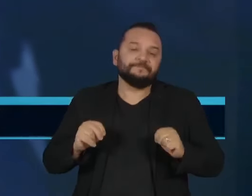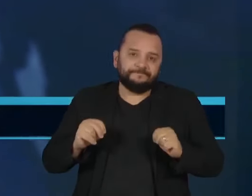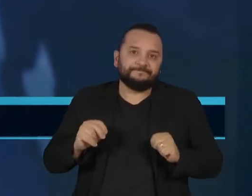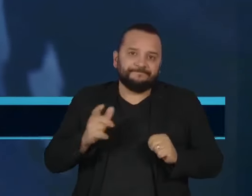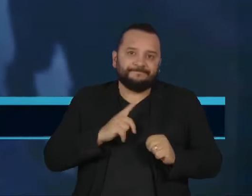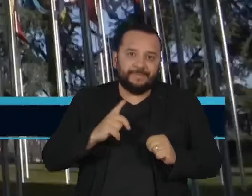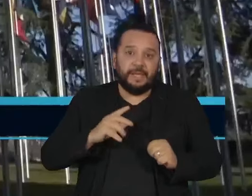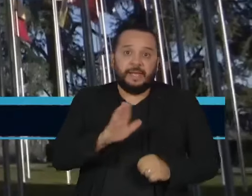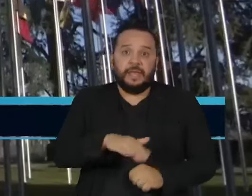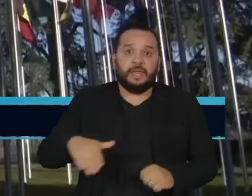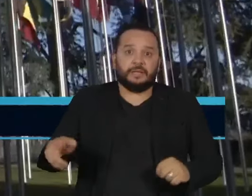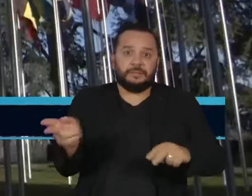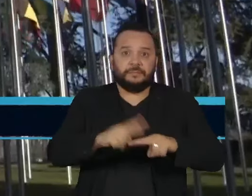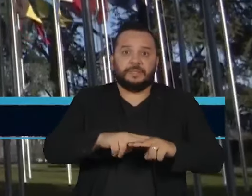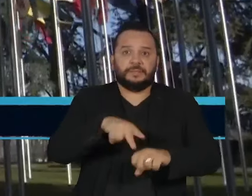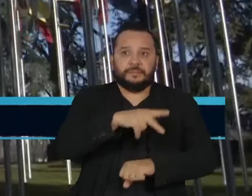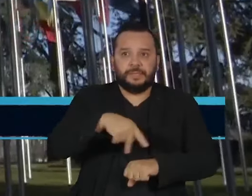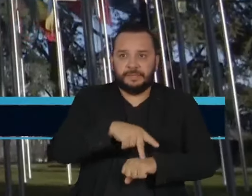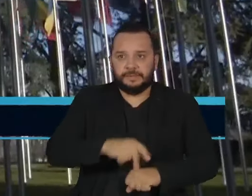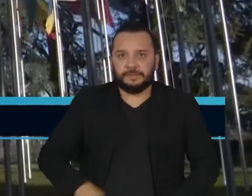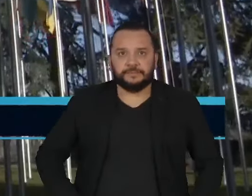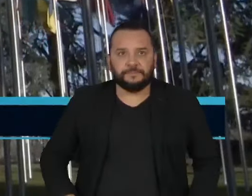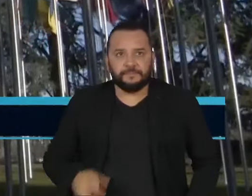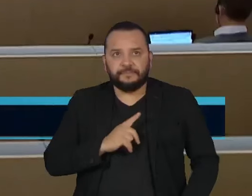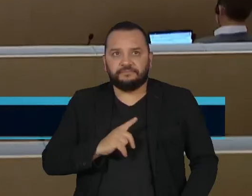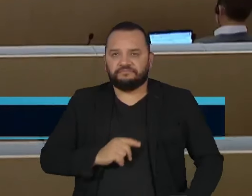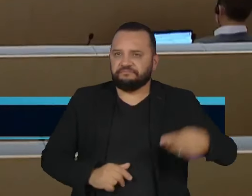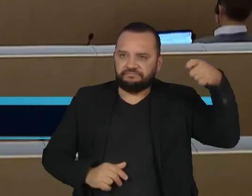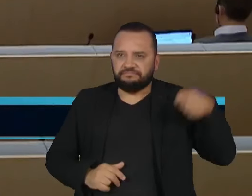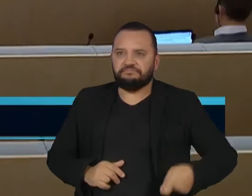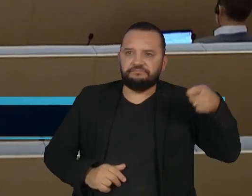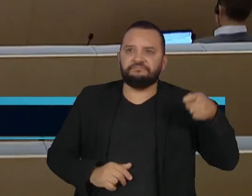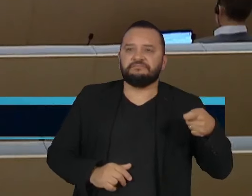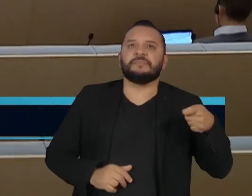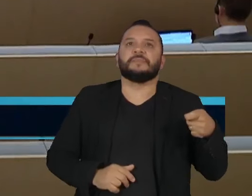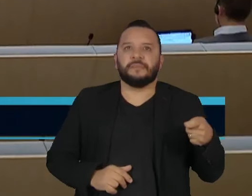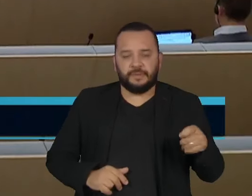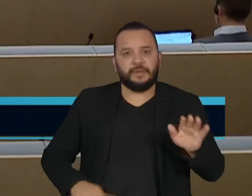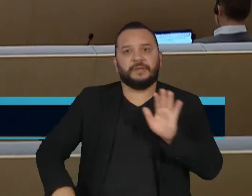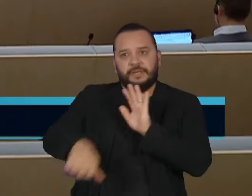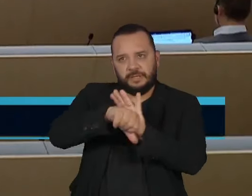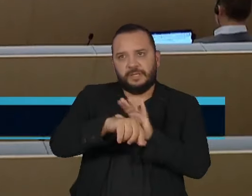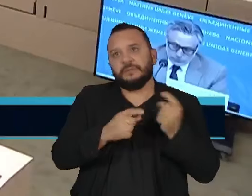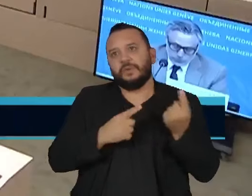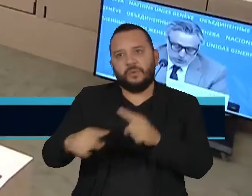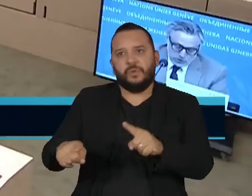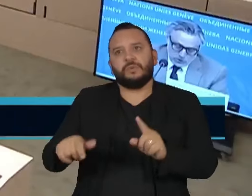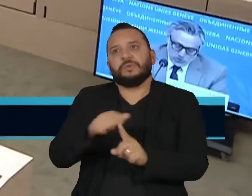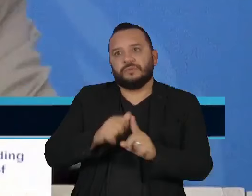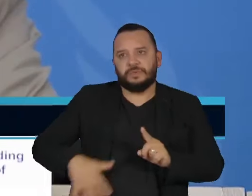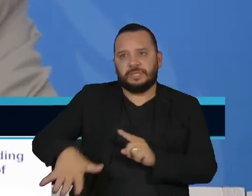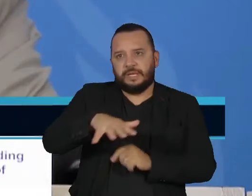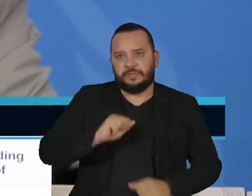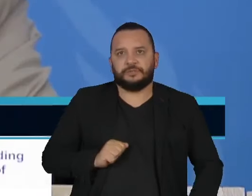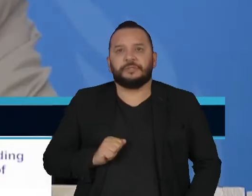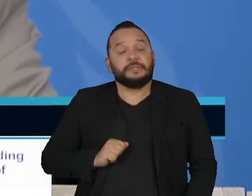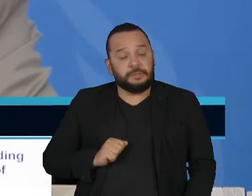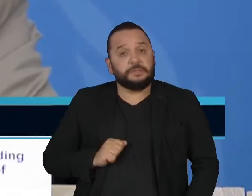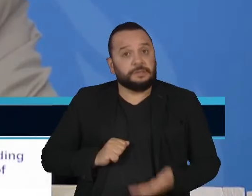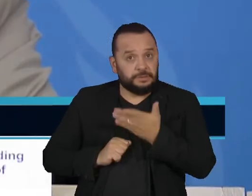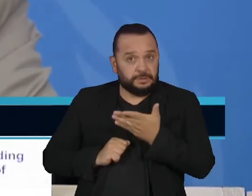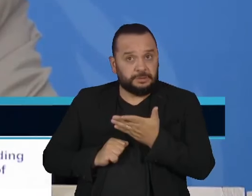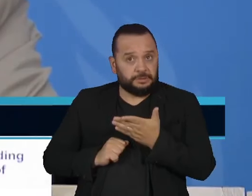no país. Uma repressão sem precedentes e práticas de crimes contra a humanidade. É assim que o relatório